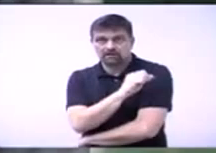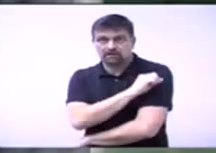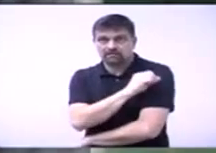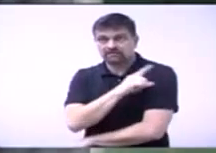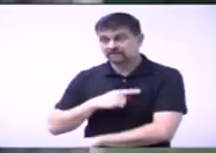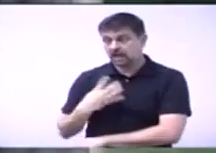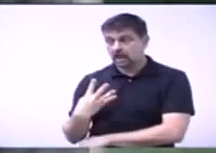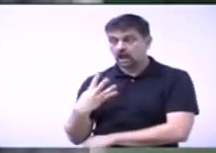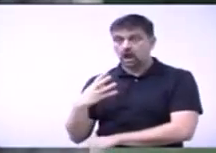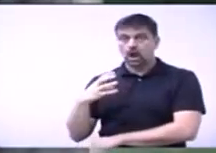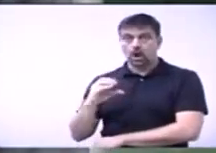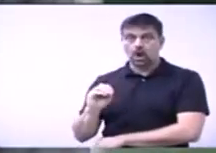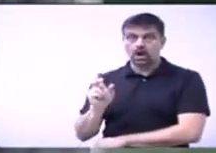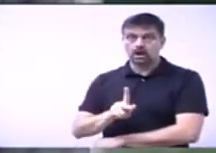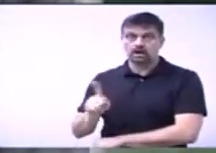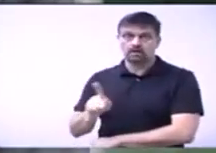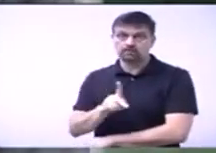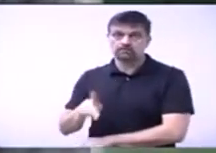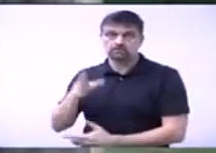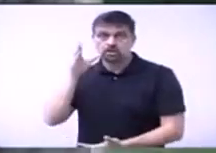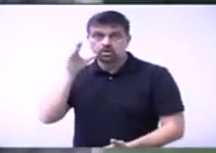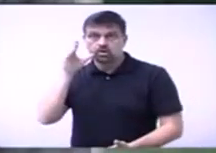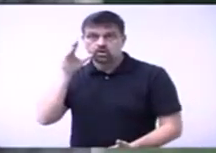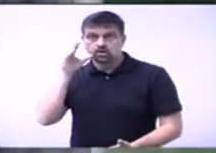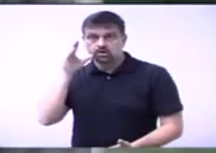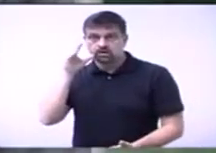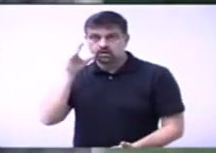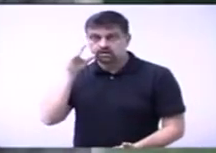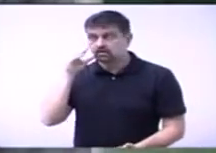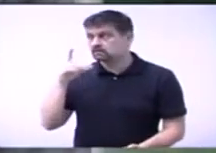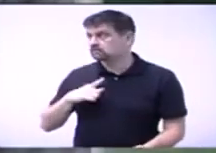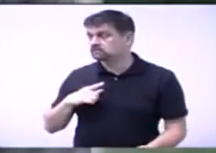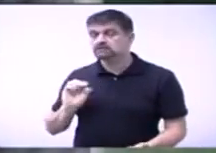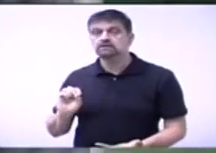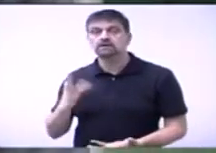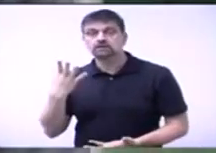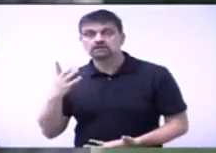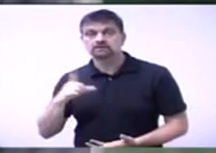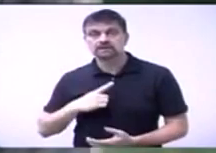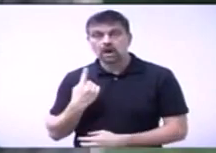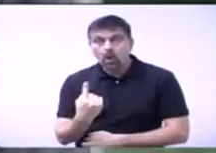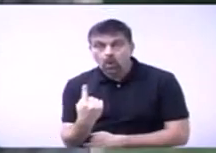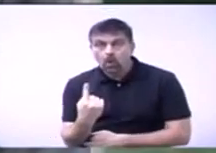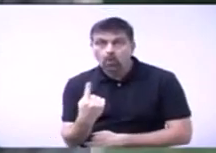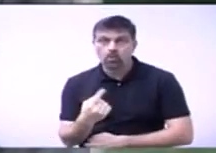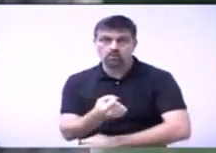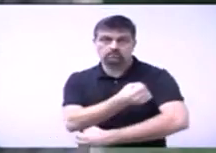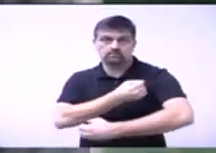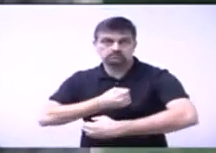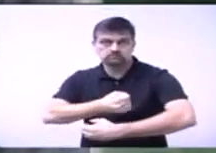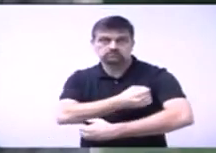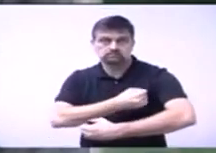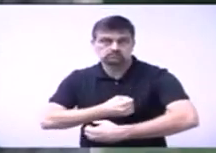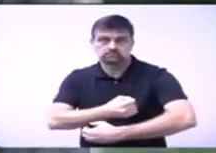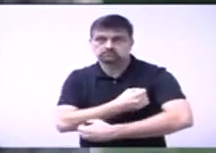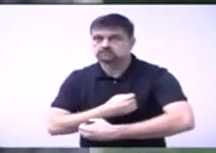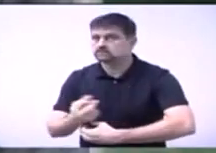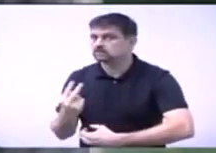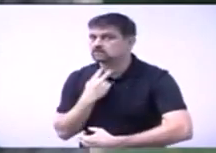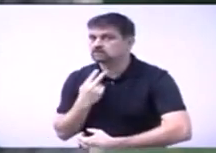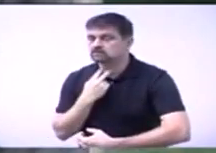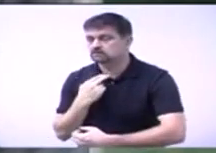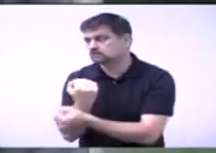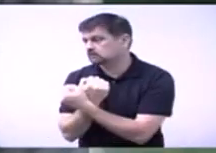40 professores e funcionários, e acontece de ter um cozinheiro numa unidade